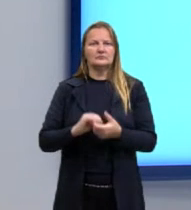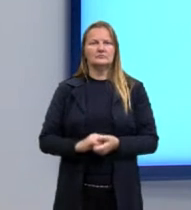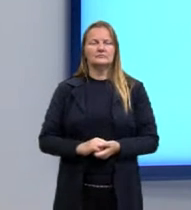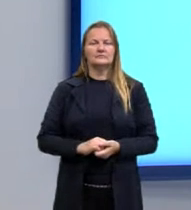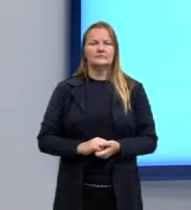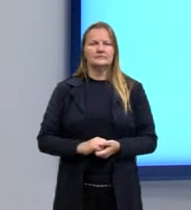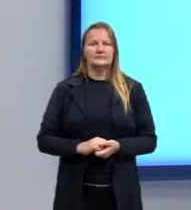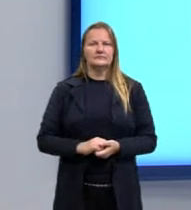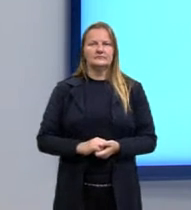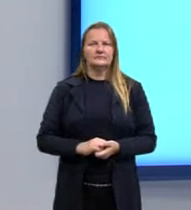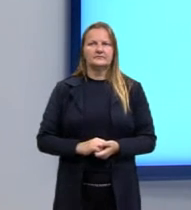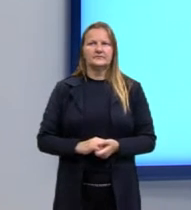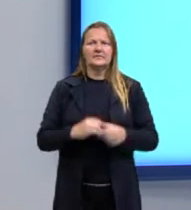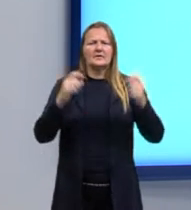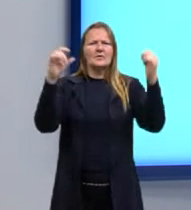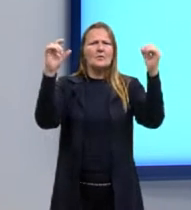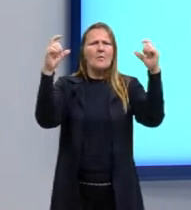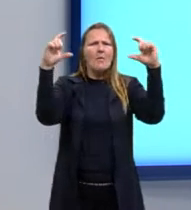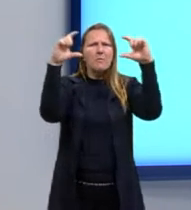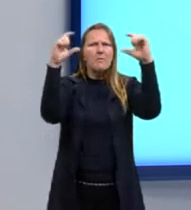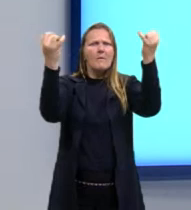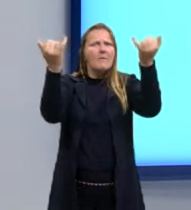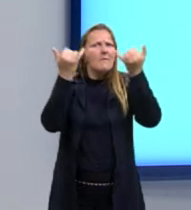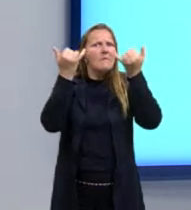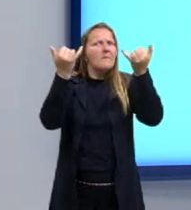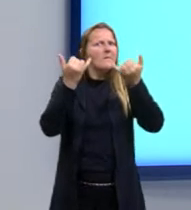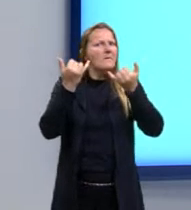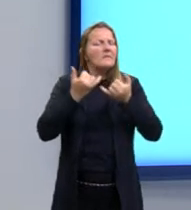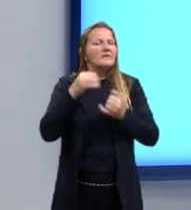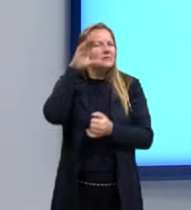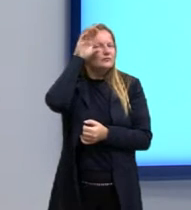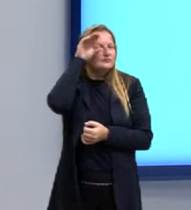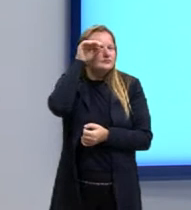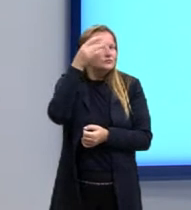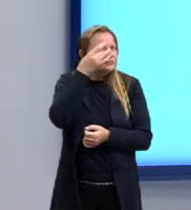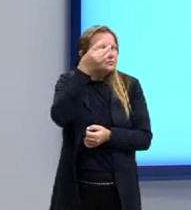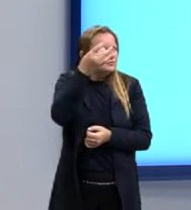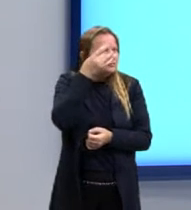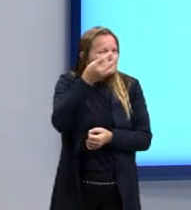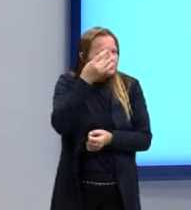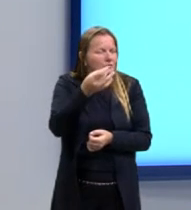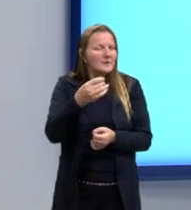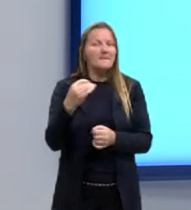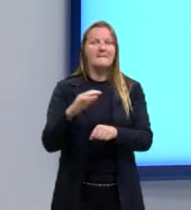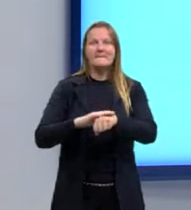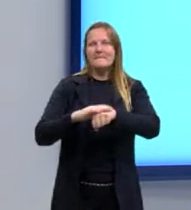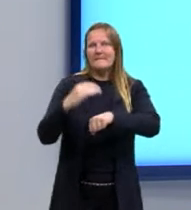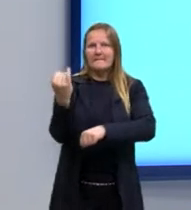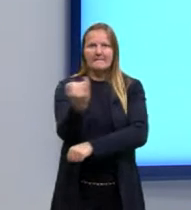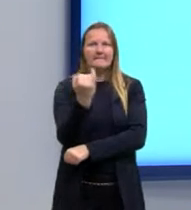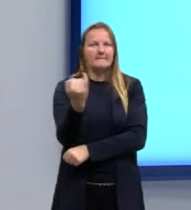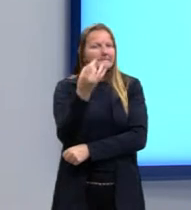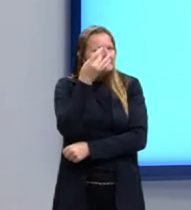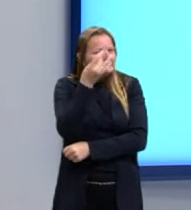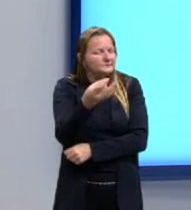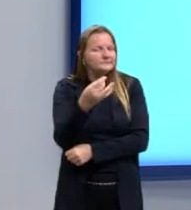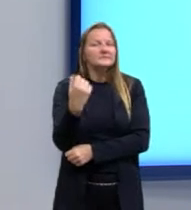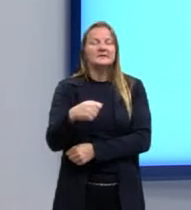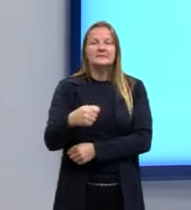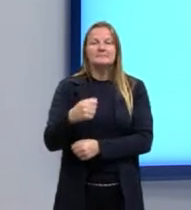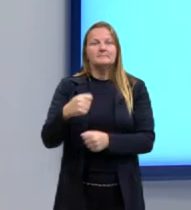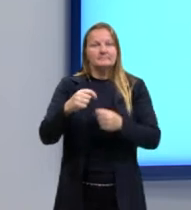enunciado ele era muito grande mas a gente precisa ir observando as informações mais importantes eu sempre